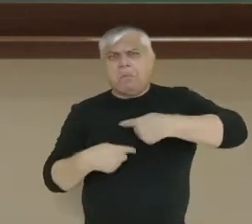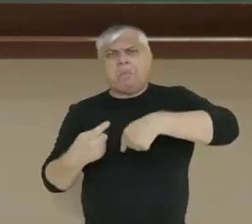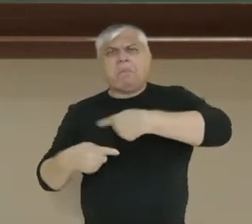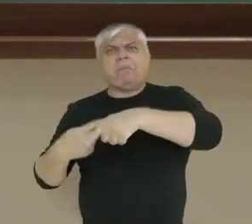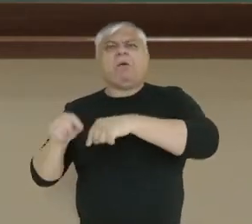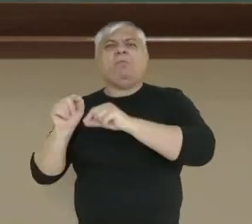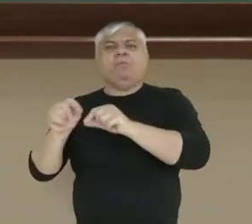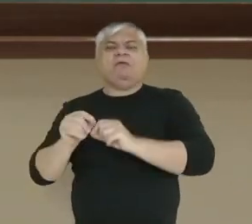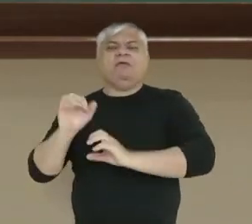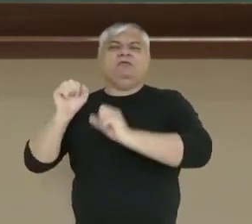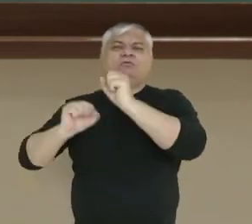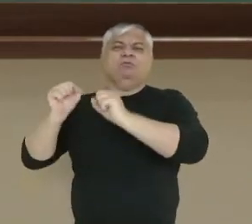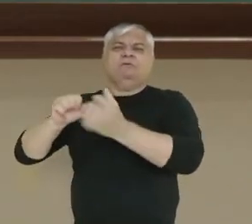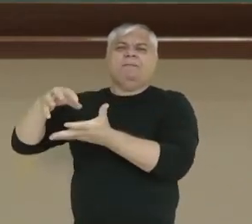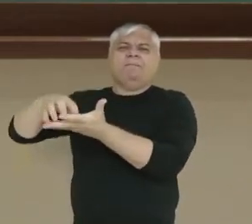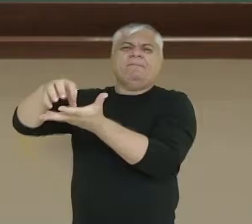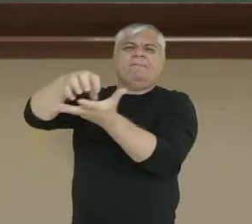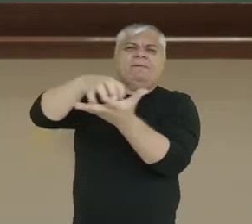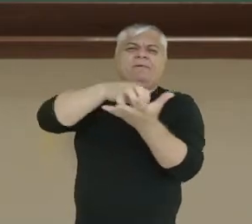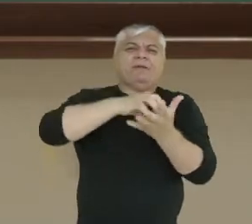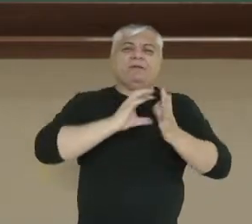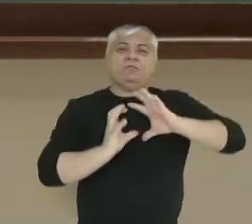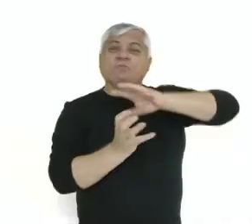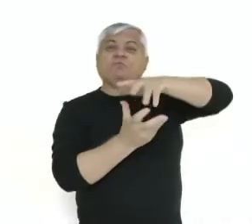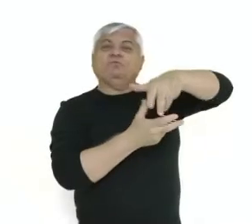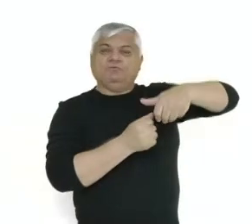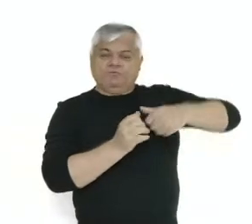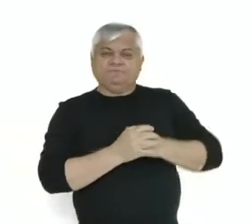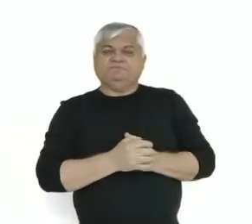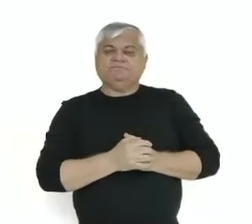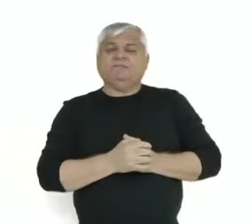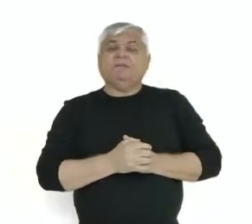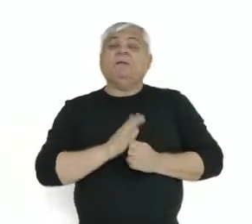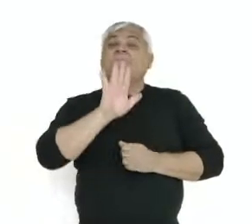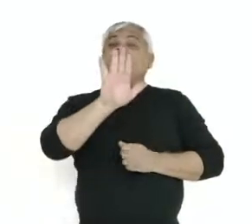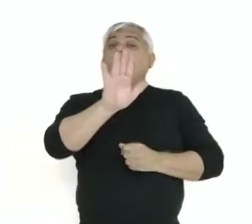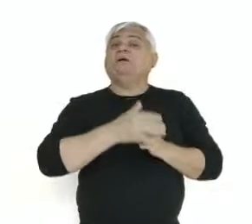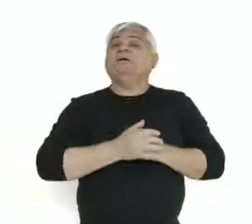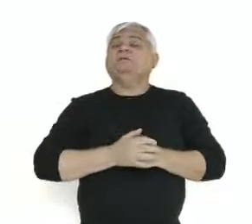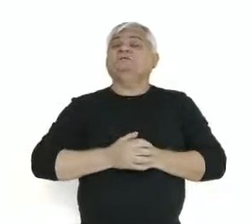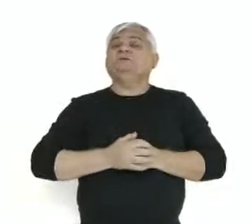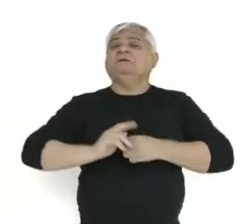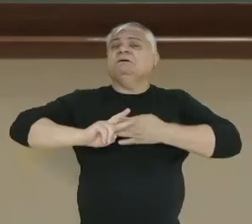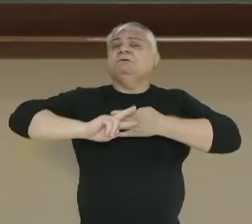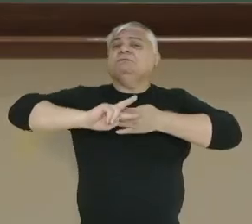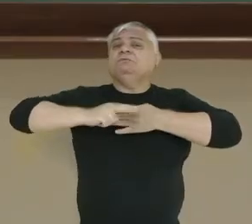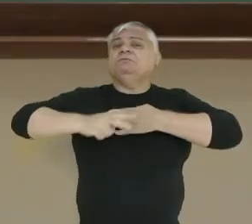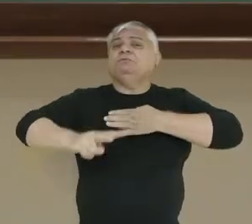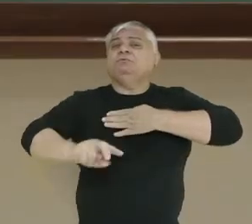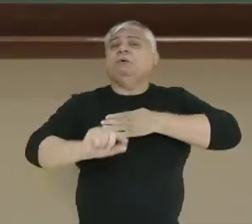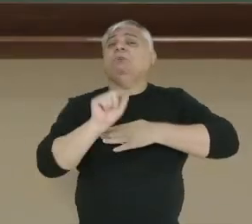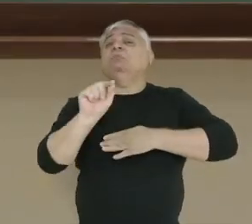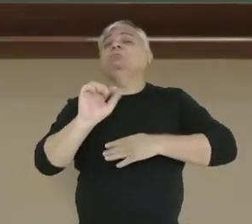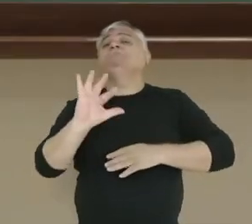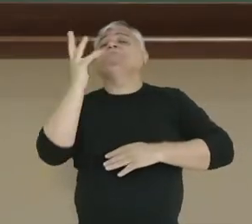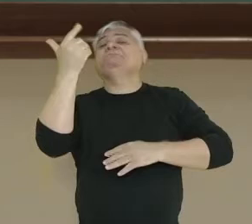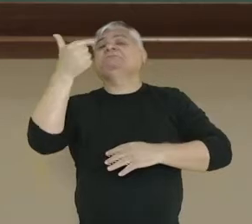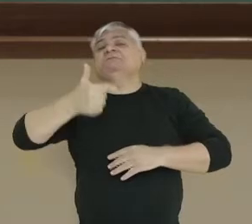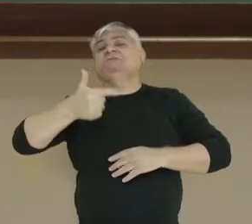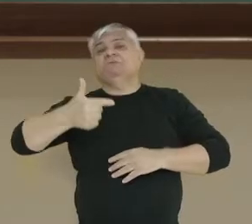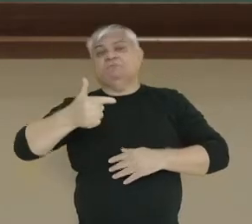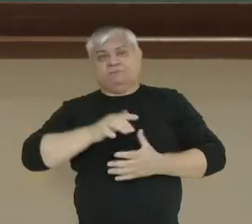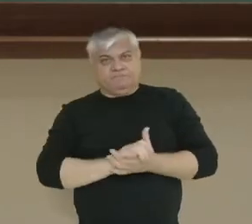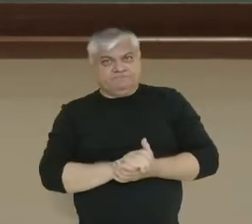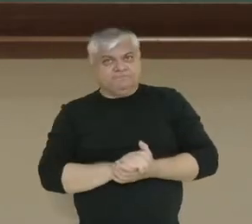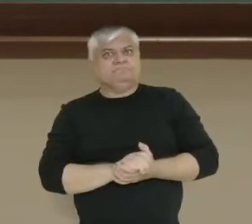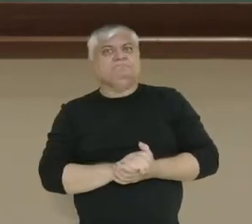de industrialização. Quais são as consequências da segunda revolução industrial? É isso que a gente